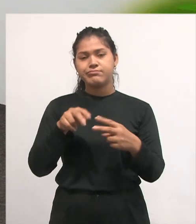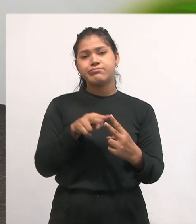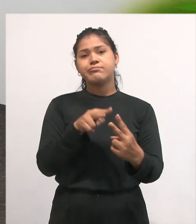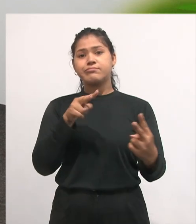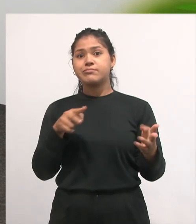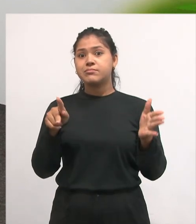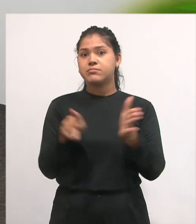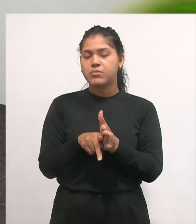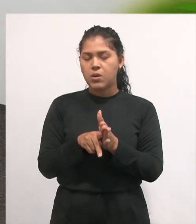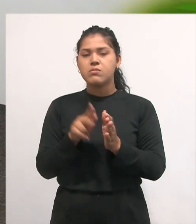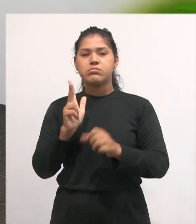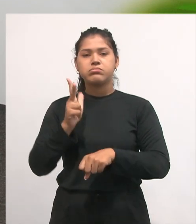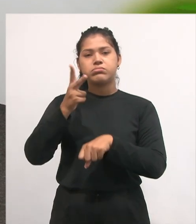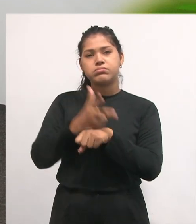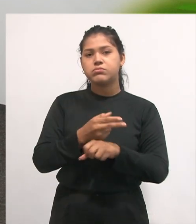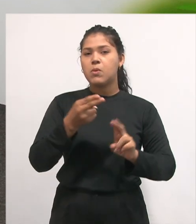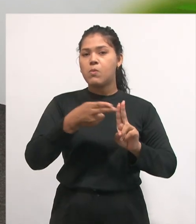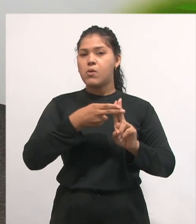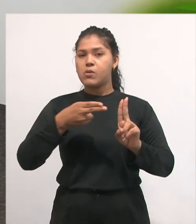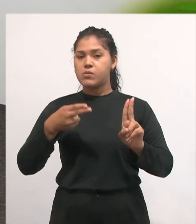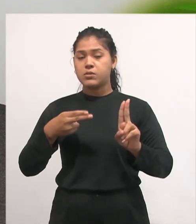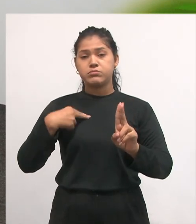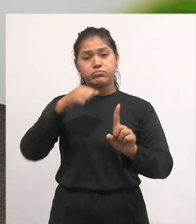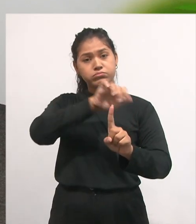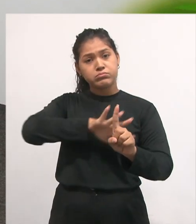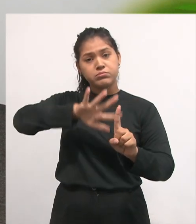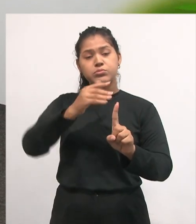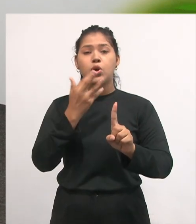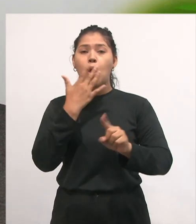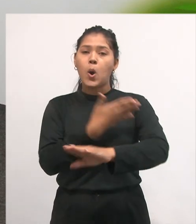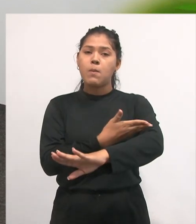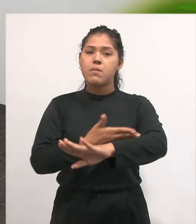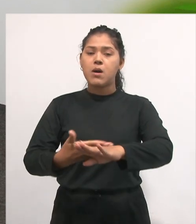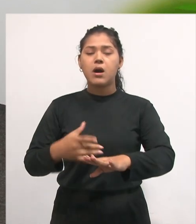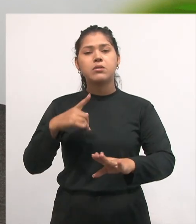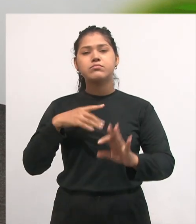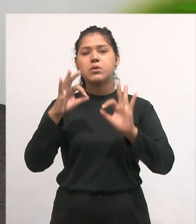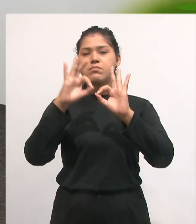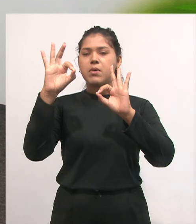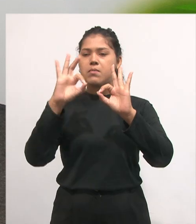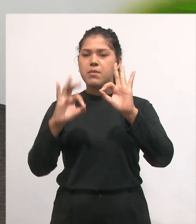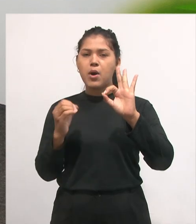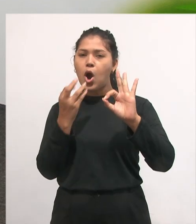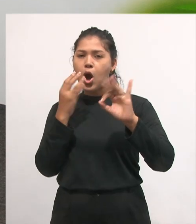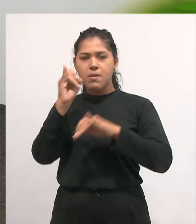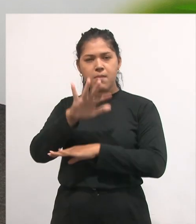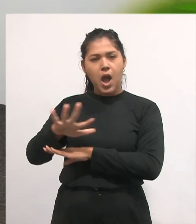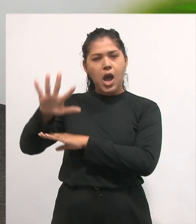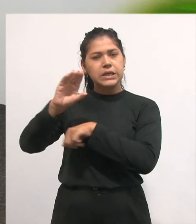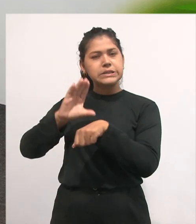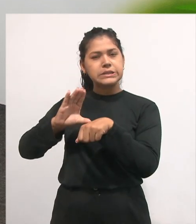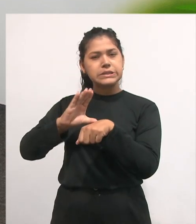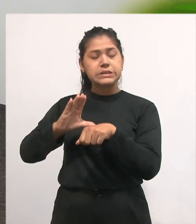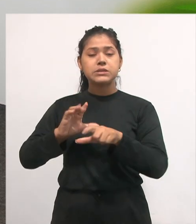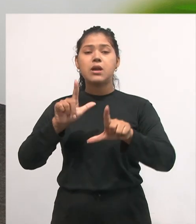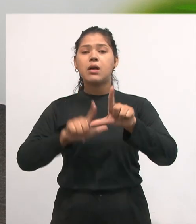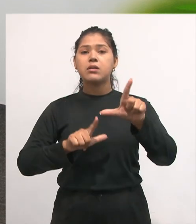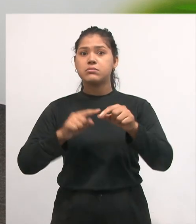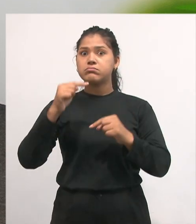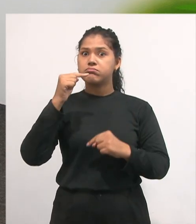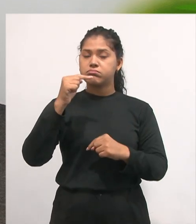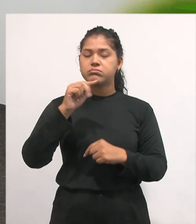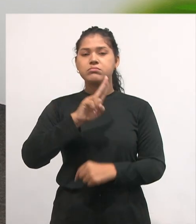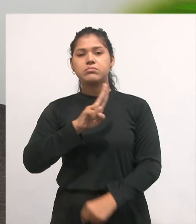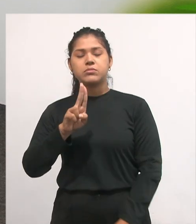estúdios virtuais do IFRO, Campus Zona Norte. Atrás de mim, paredes brancas com linhas cinzas e letras grandes, formando a